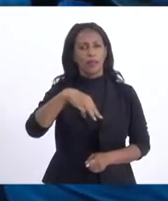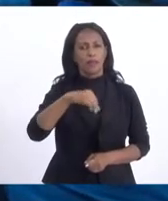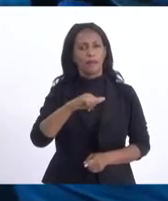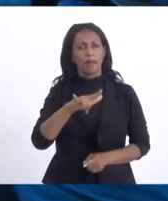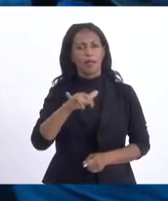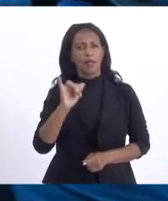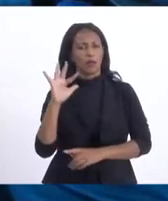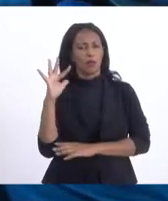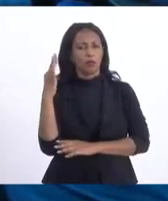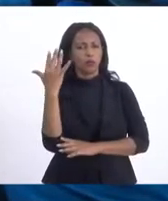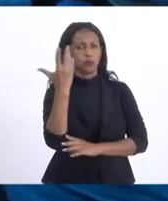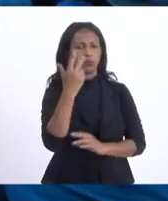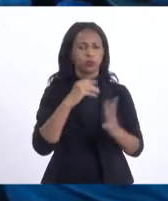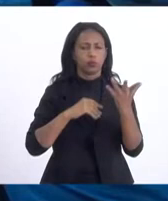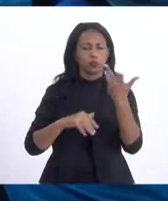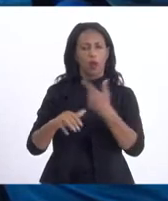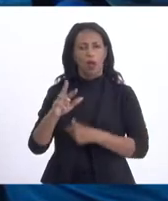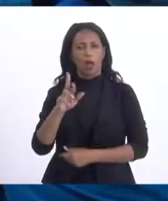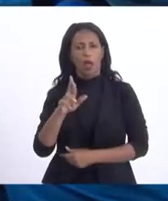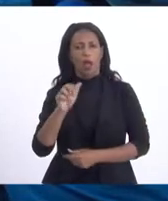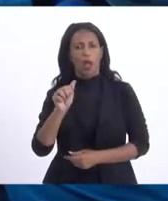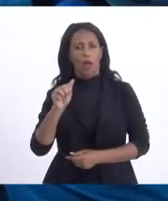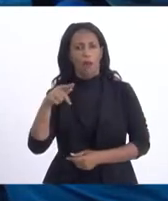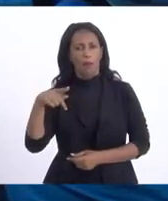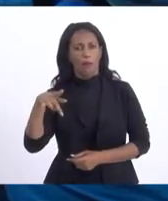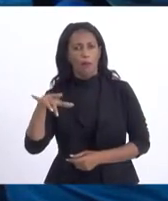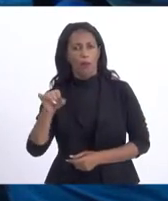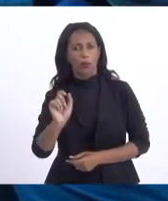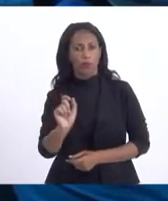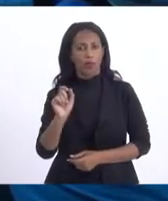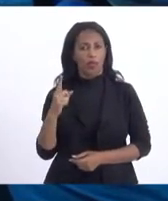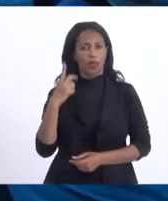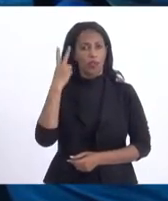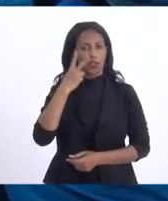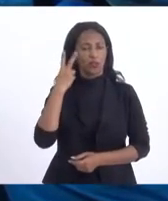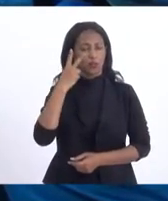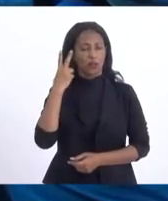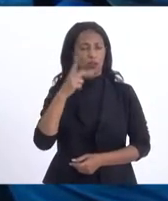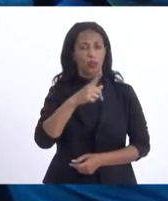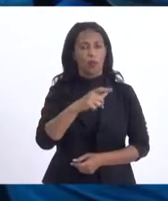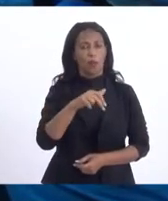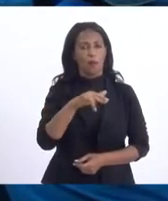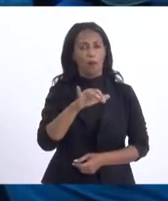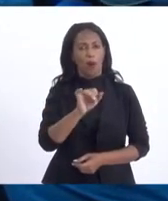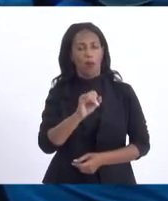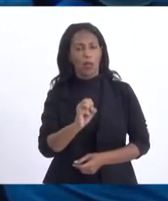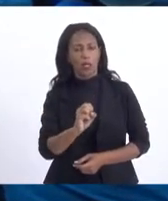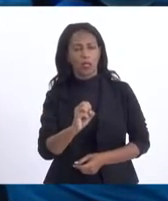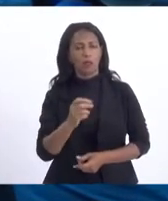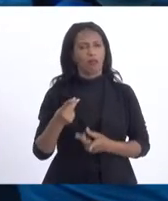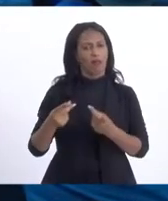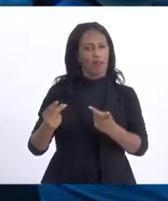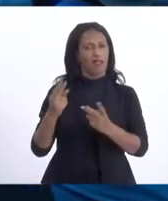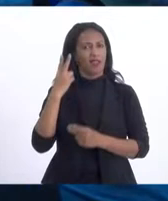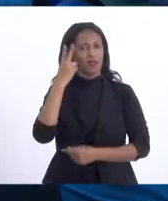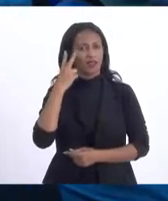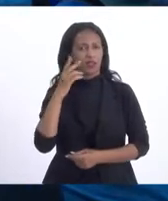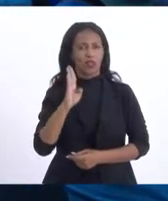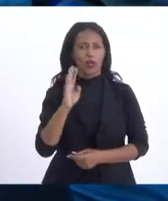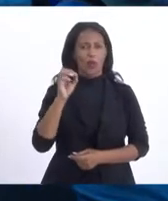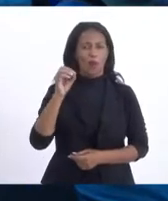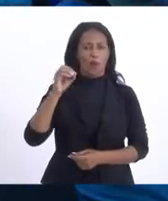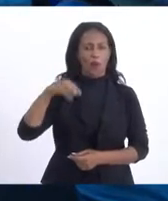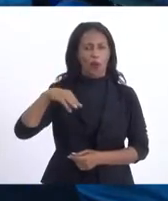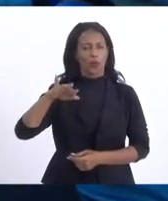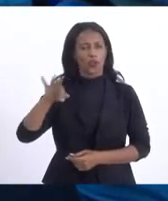do Meio Ambiente de Raposo, Valdevir, ex-vereador de Bom Jesus, Paulinho Adílio, eterno vereador de Bom Jesus, Carlos